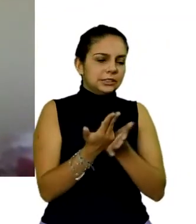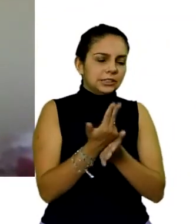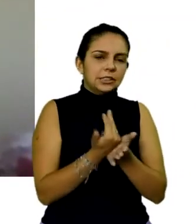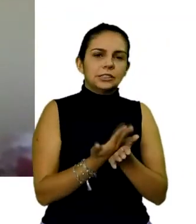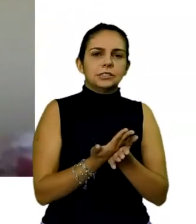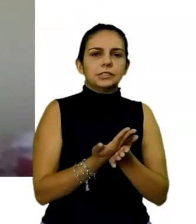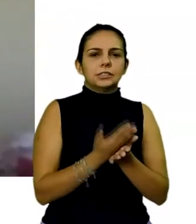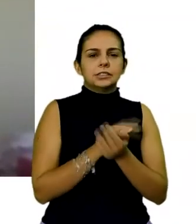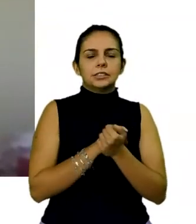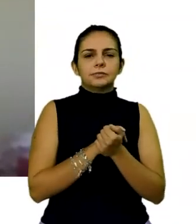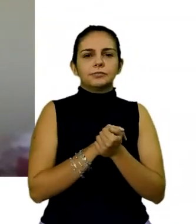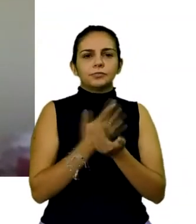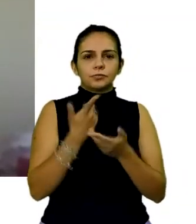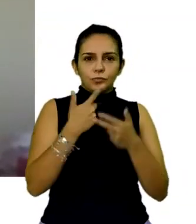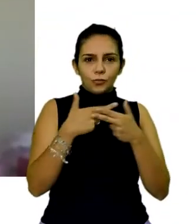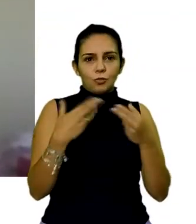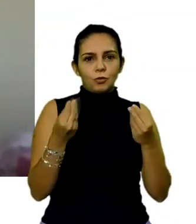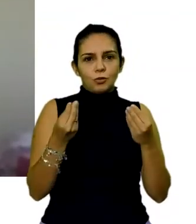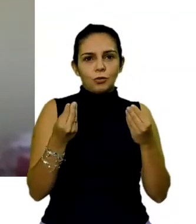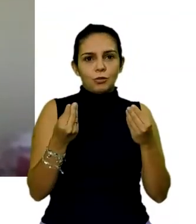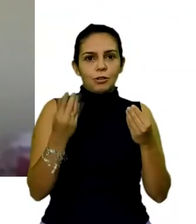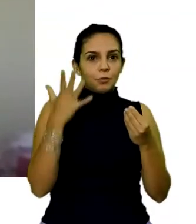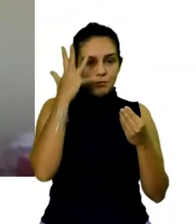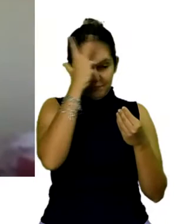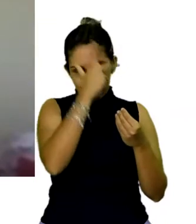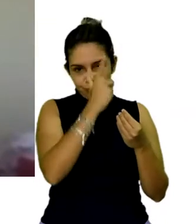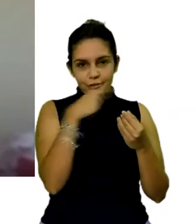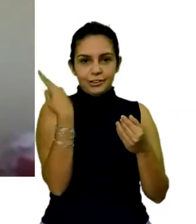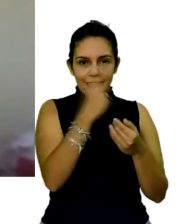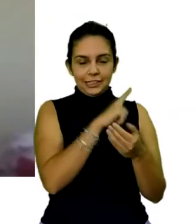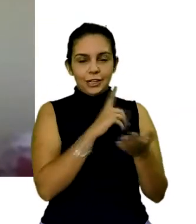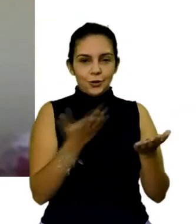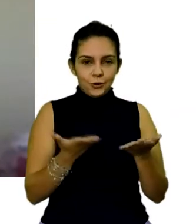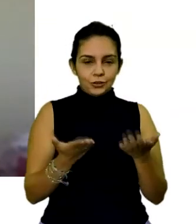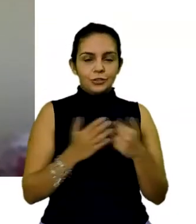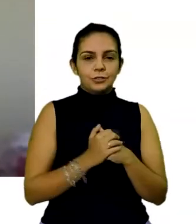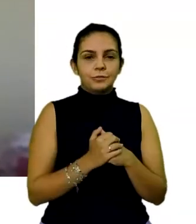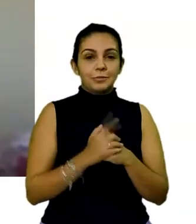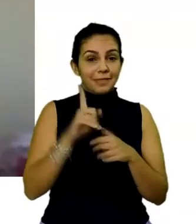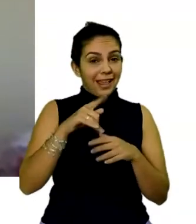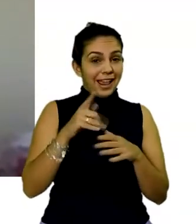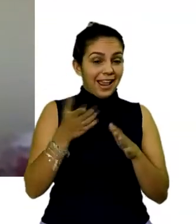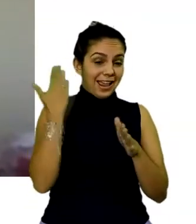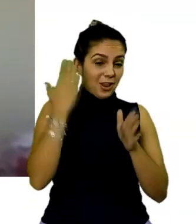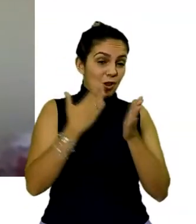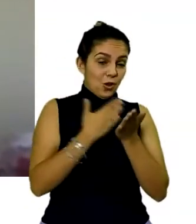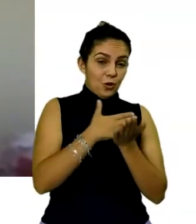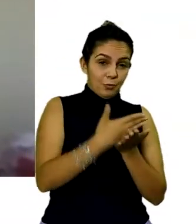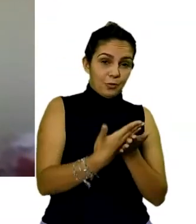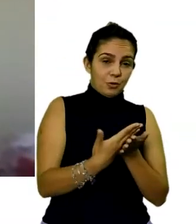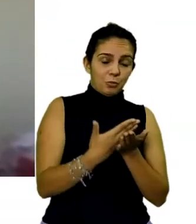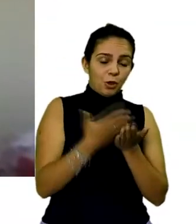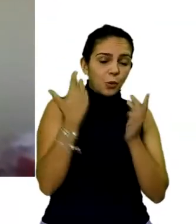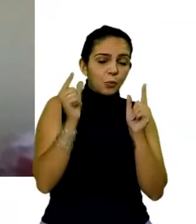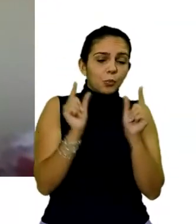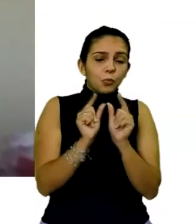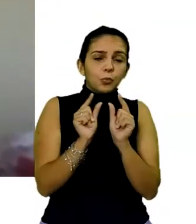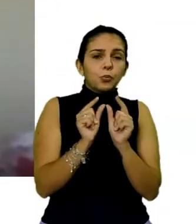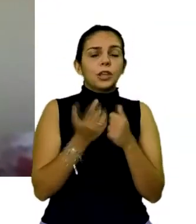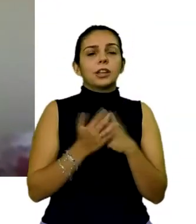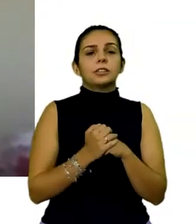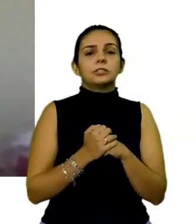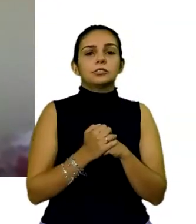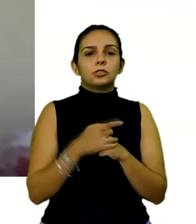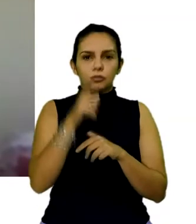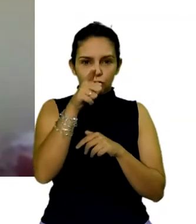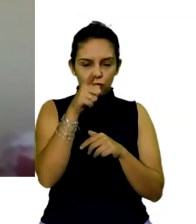ilustradores. A gente, né, é uma coisa muito linda o que a gente tem hoje, mas no princípio era uma coisa muito pequena.